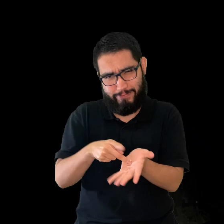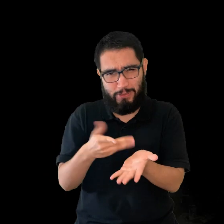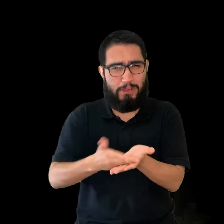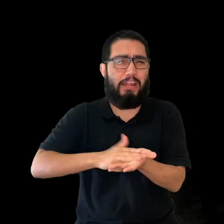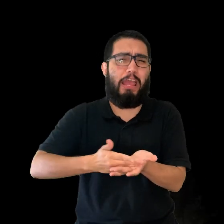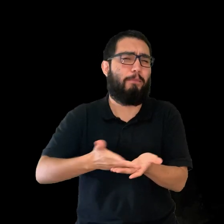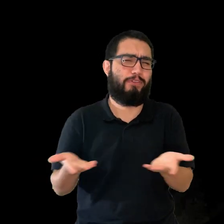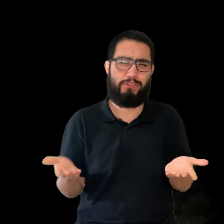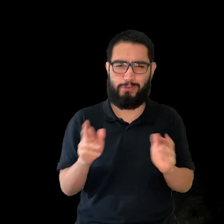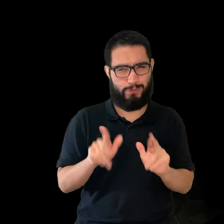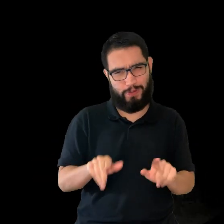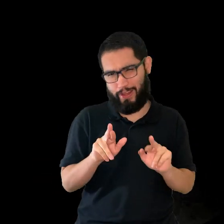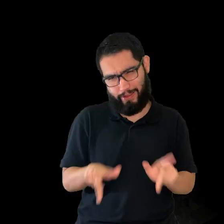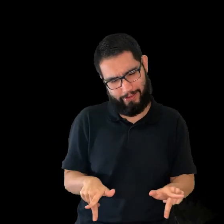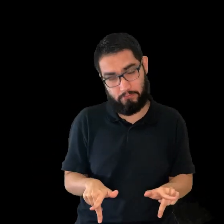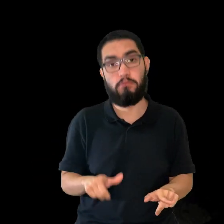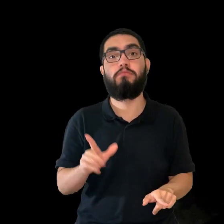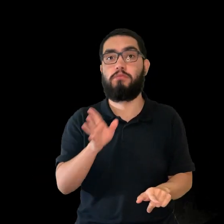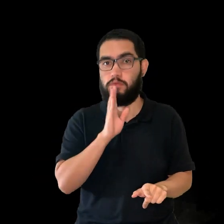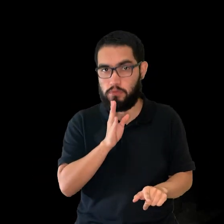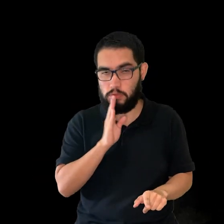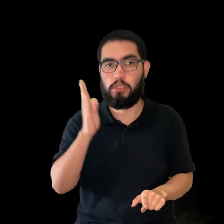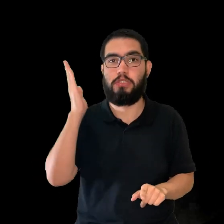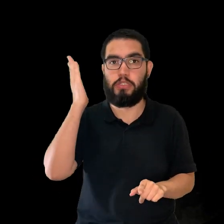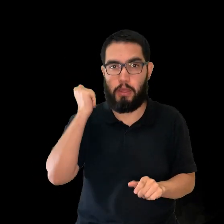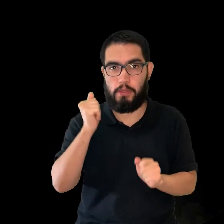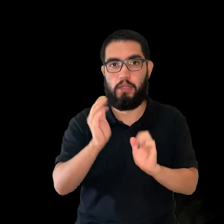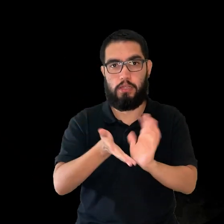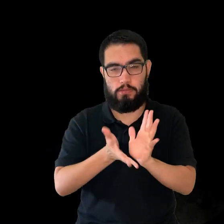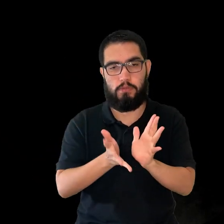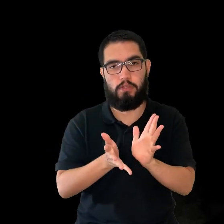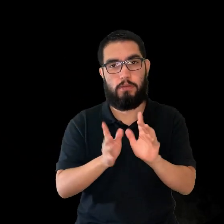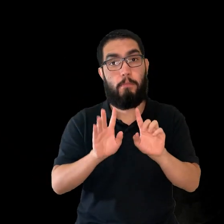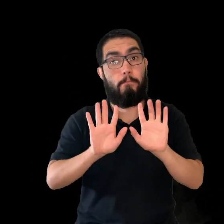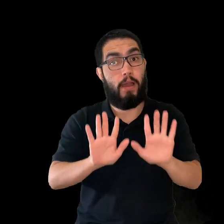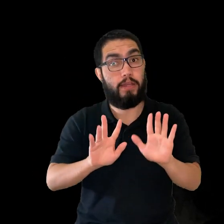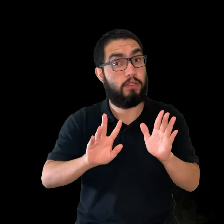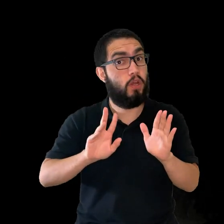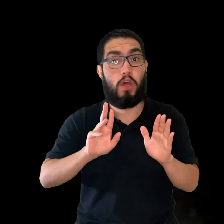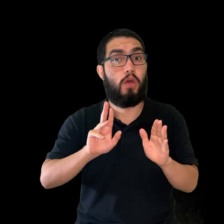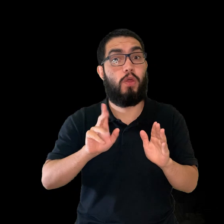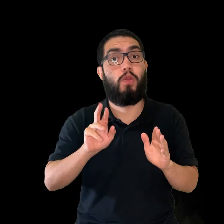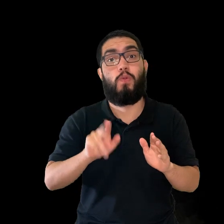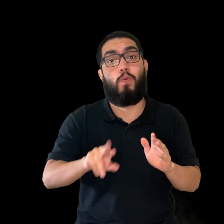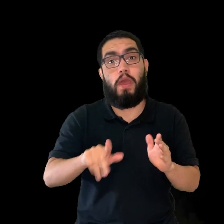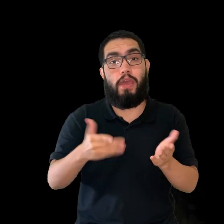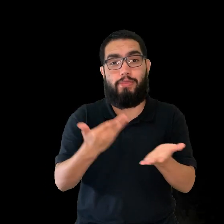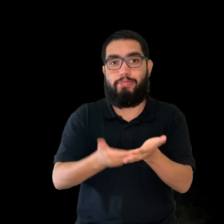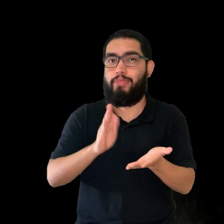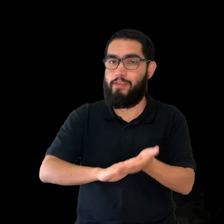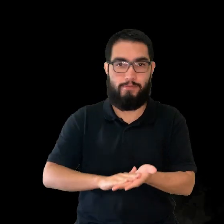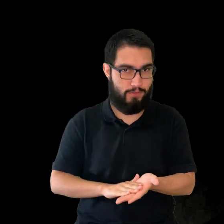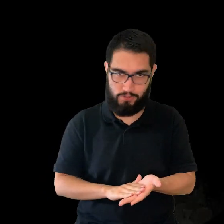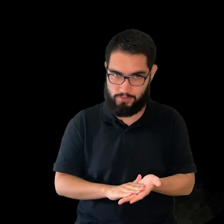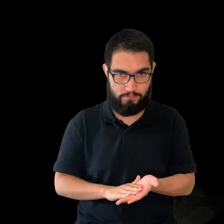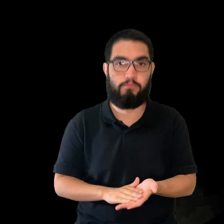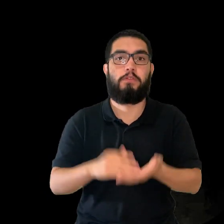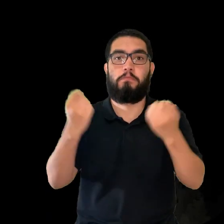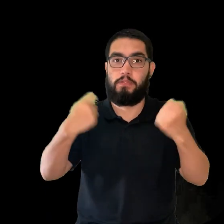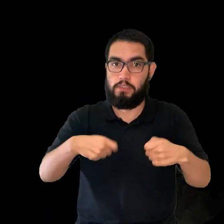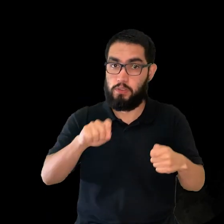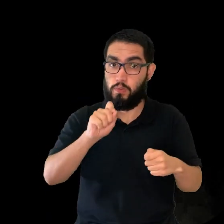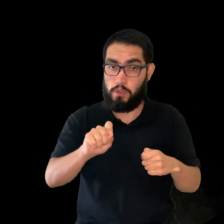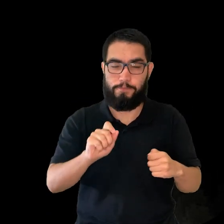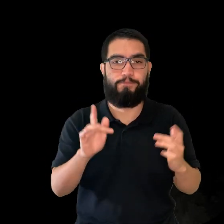não é mesmo? Você ter conhecimento de Libras nem sempre significa que você é um intérprete. Você precisa